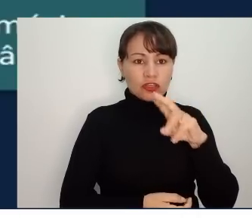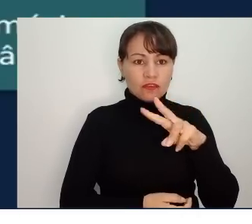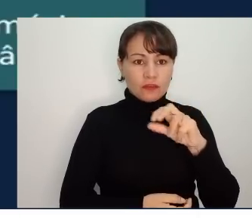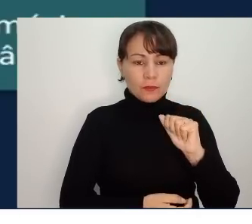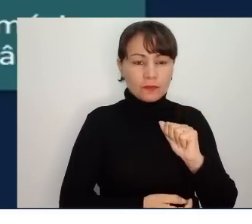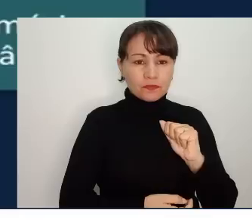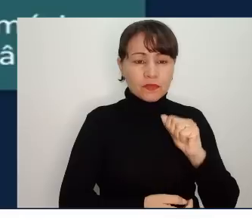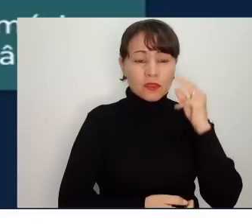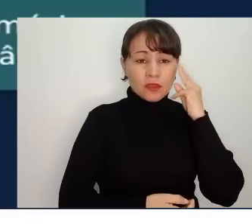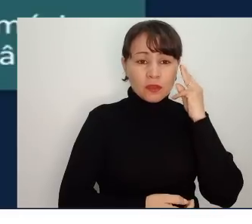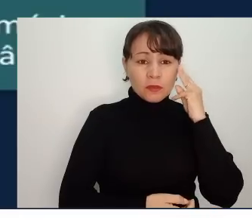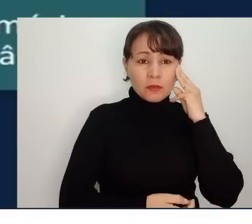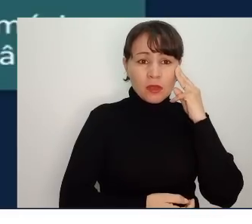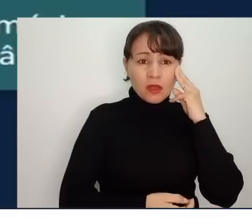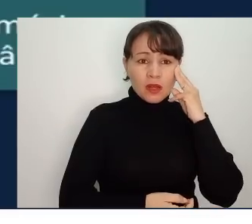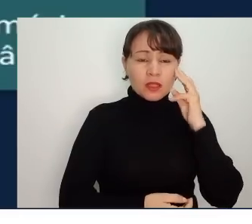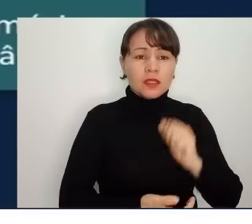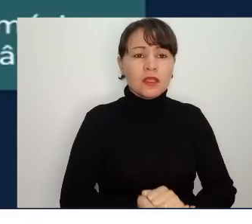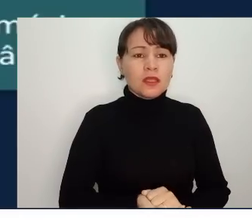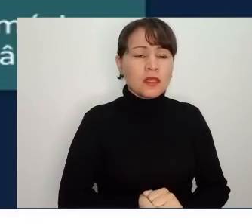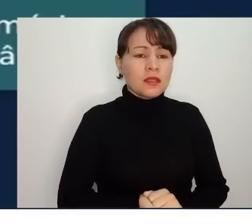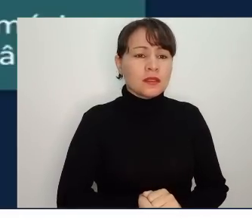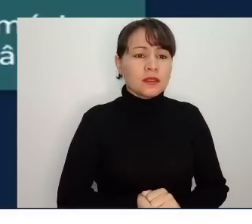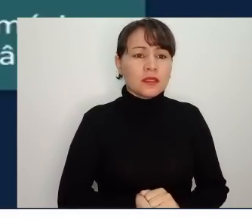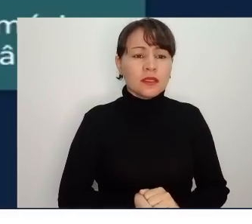LTD, que vocês viram,